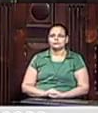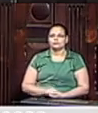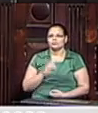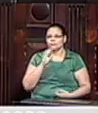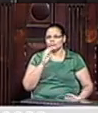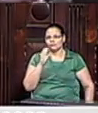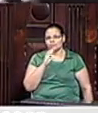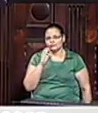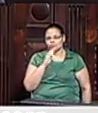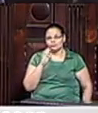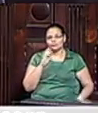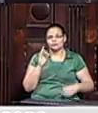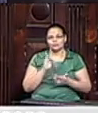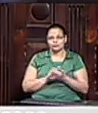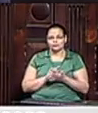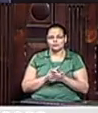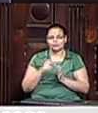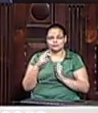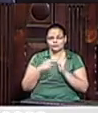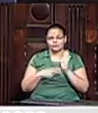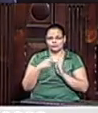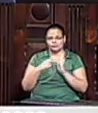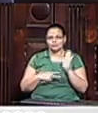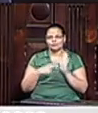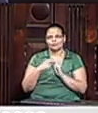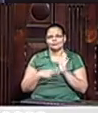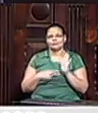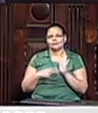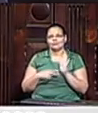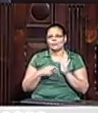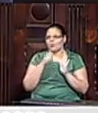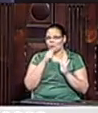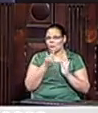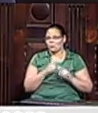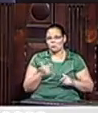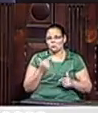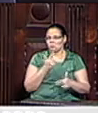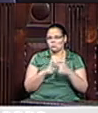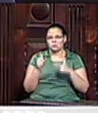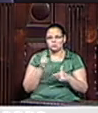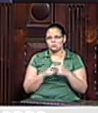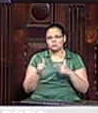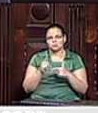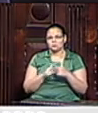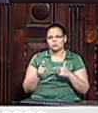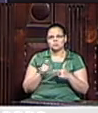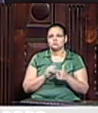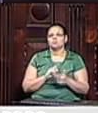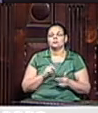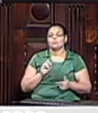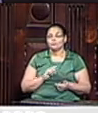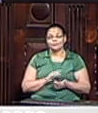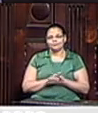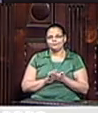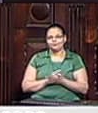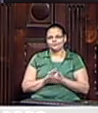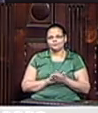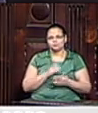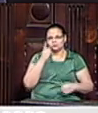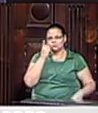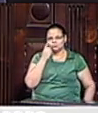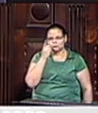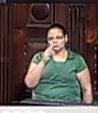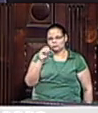Rapidamente, na realidade, por mim, não teria nenhum problema que o deputado Osório passasse a